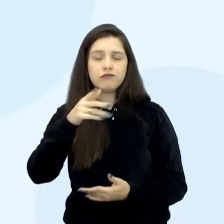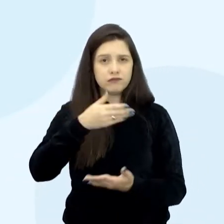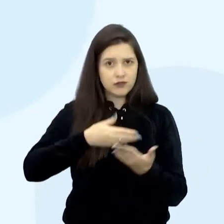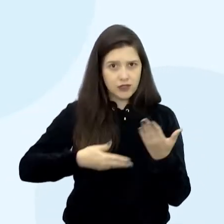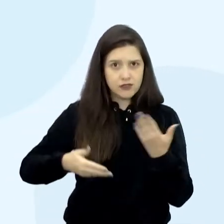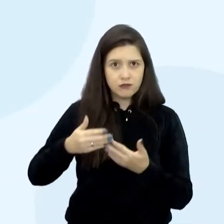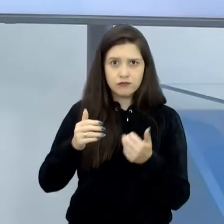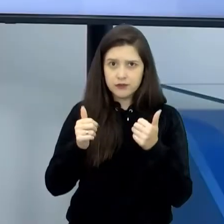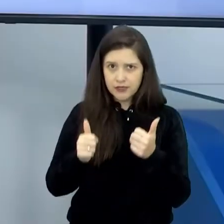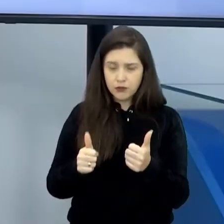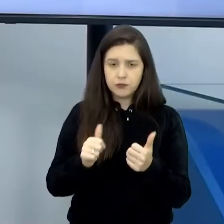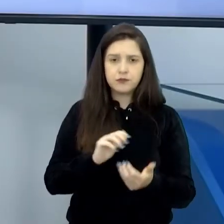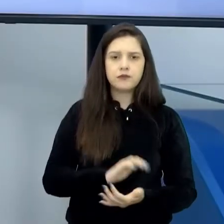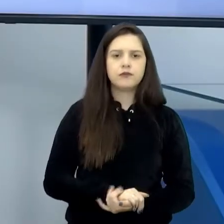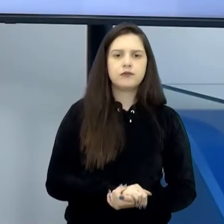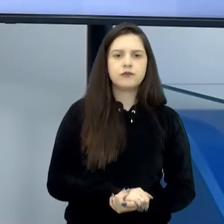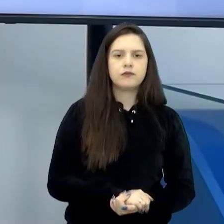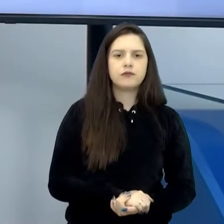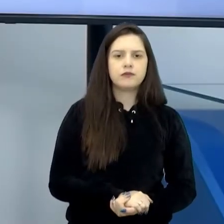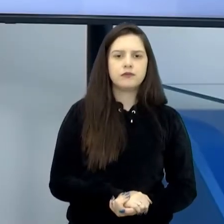certo?